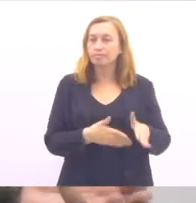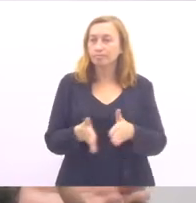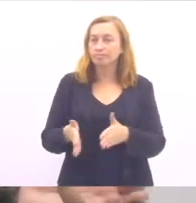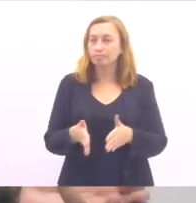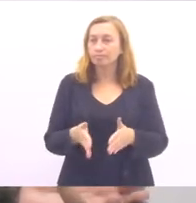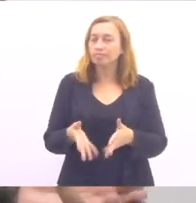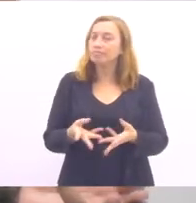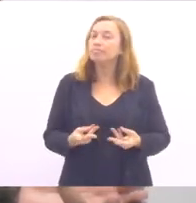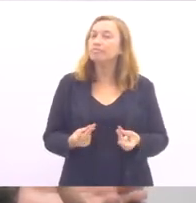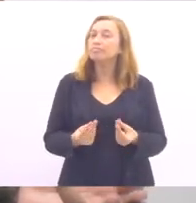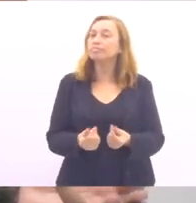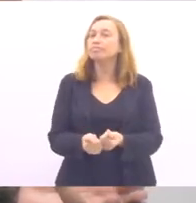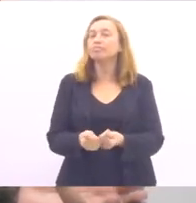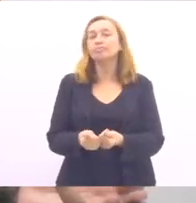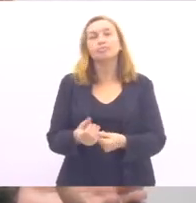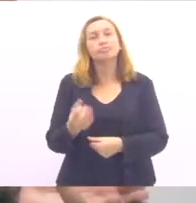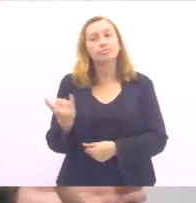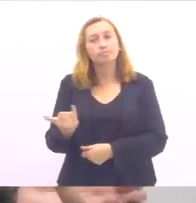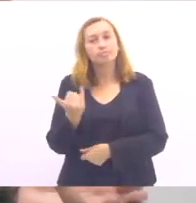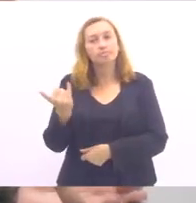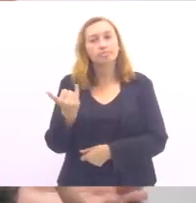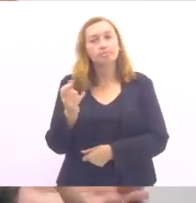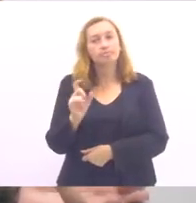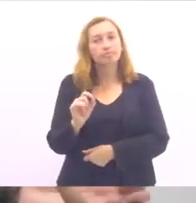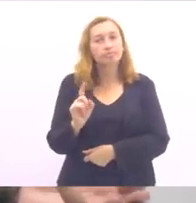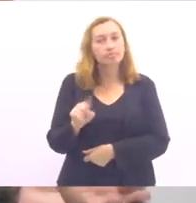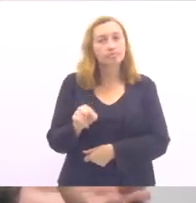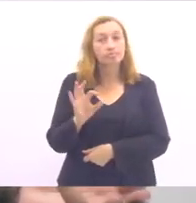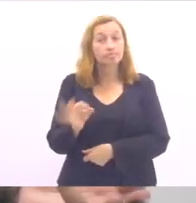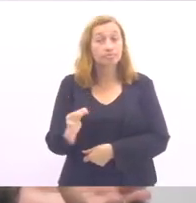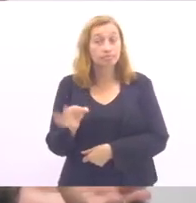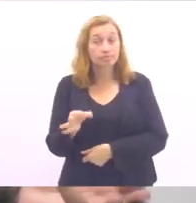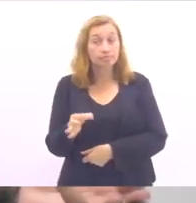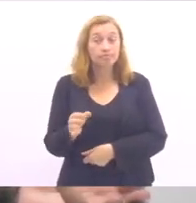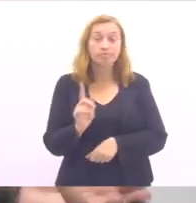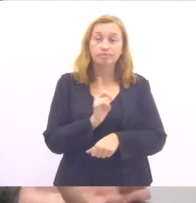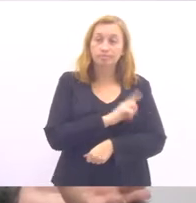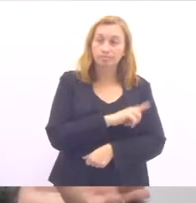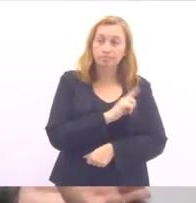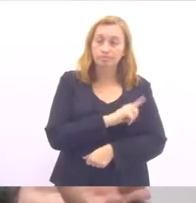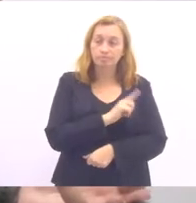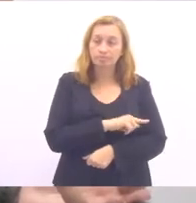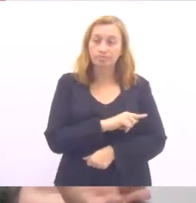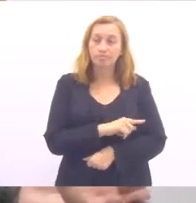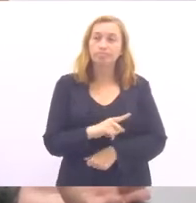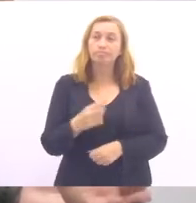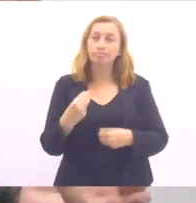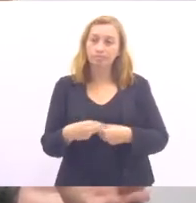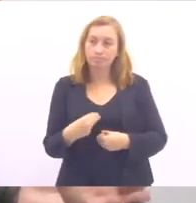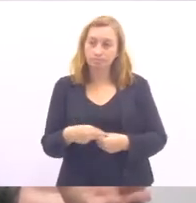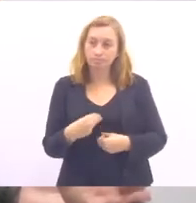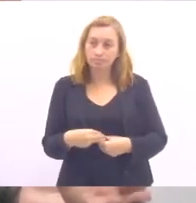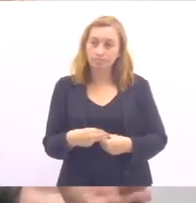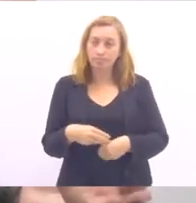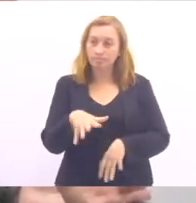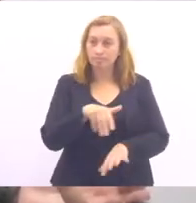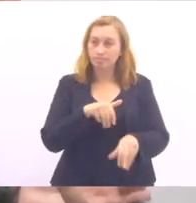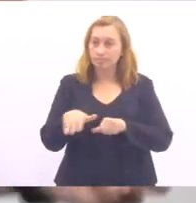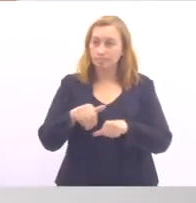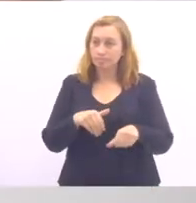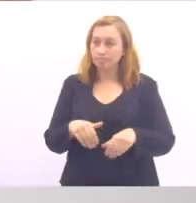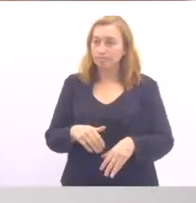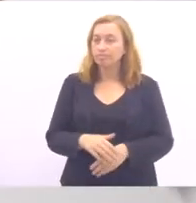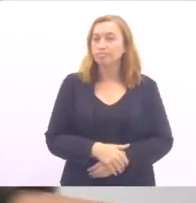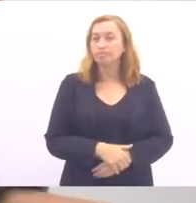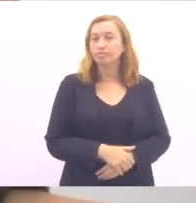fazendo a sensibilização necessária que é preciso fazer com os gestores da pasta do município, trazendo eles para